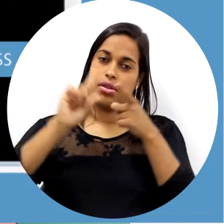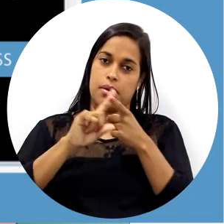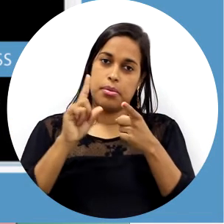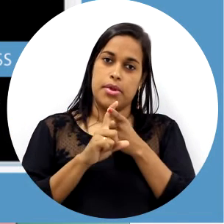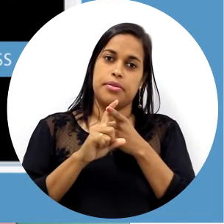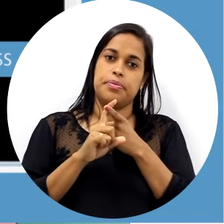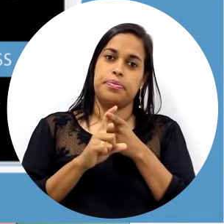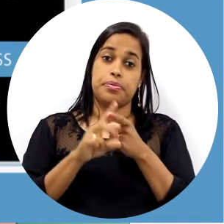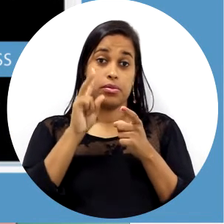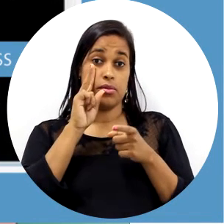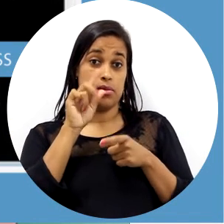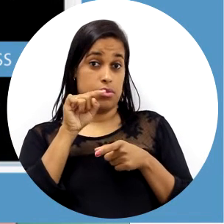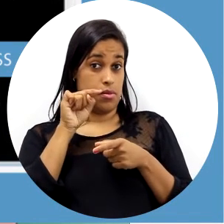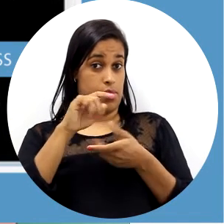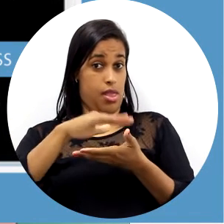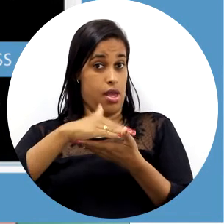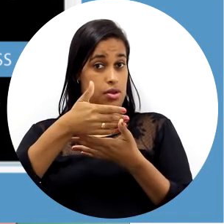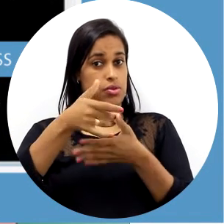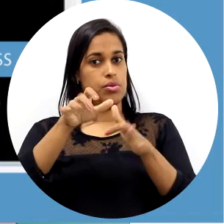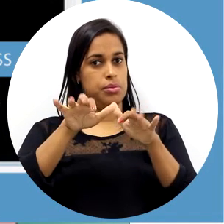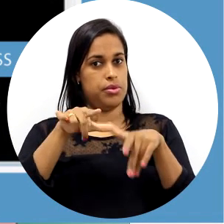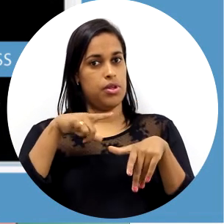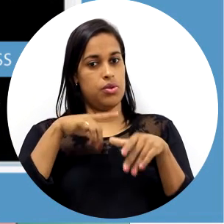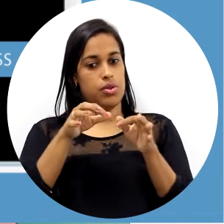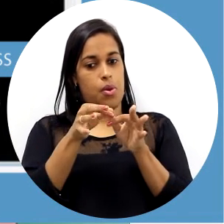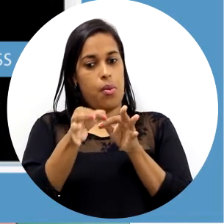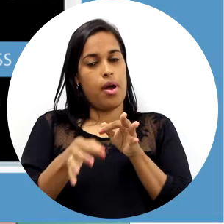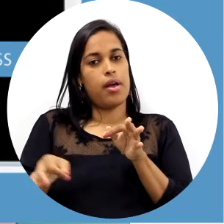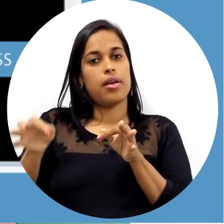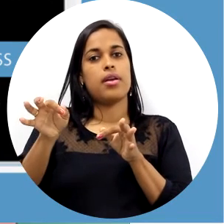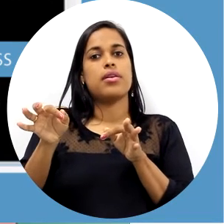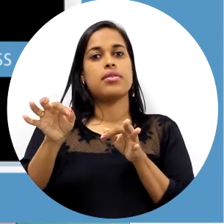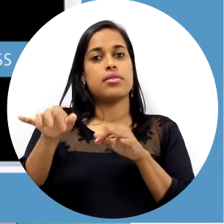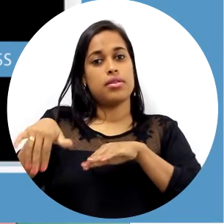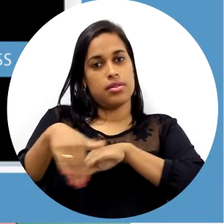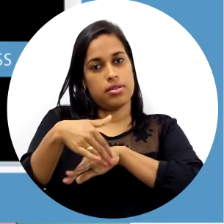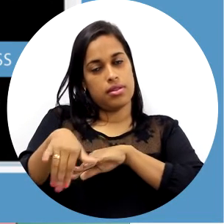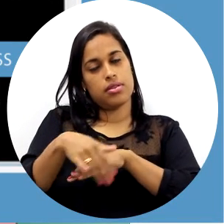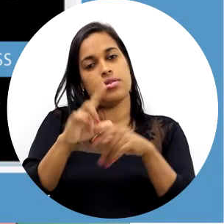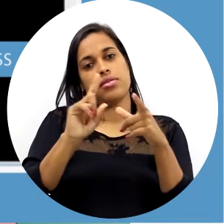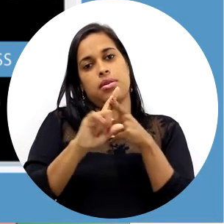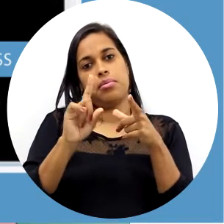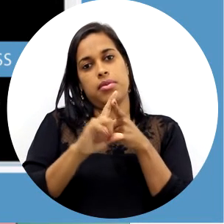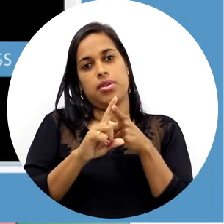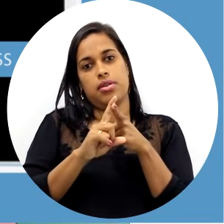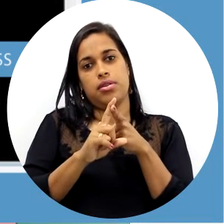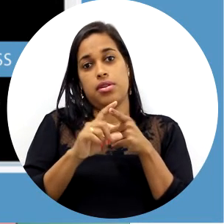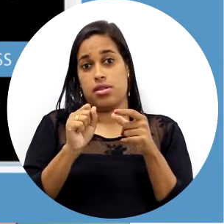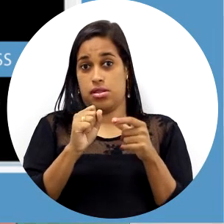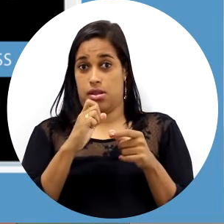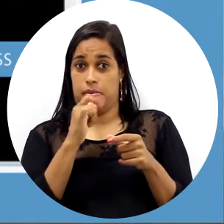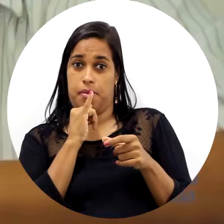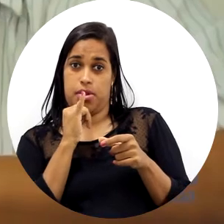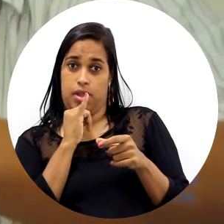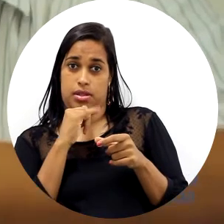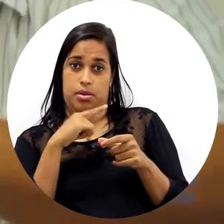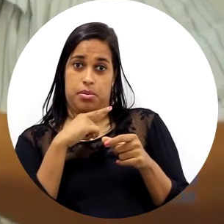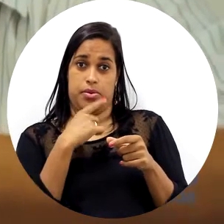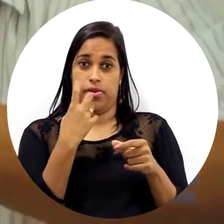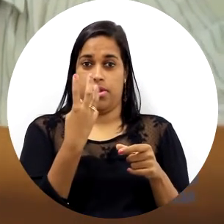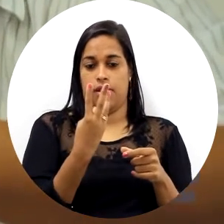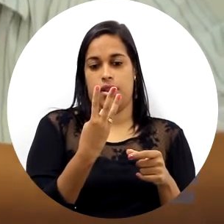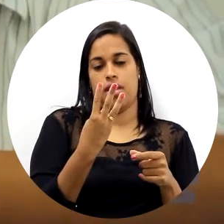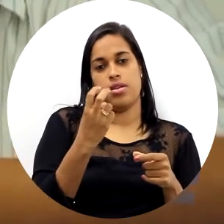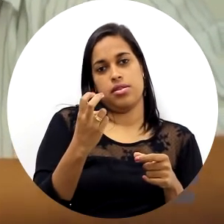Logo abaixo você vai ver que nesse computador também tem uma placa de rede sem fio, então eu tenho o endereço MAC aí embaixo. Então, se eu tiver